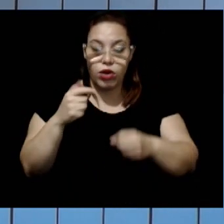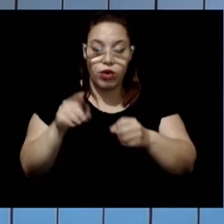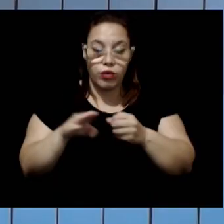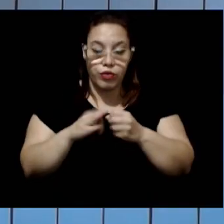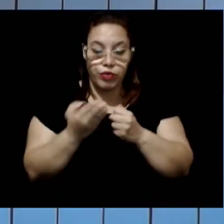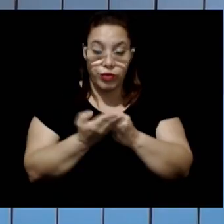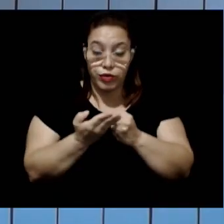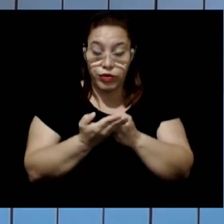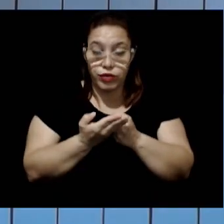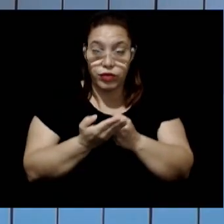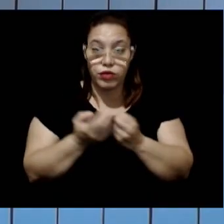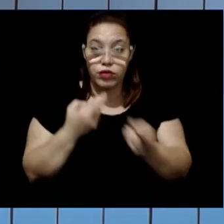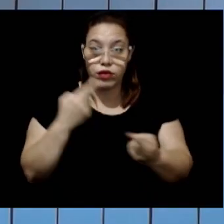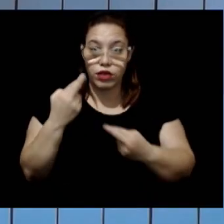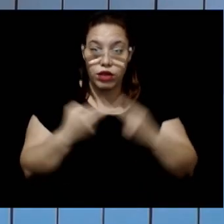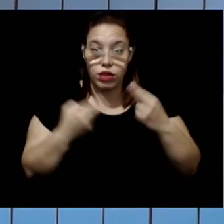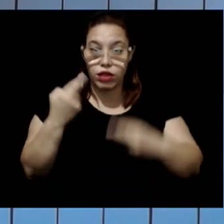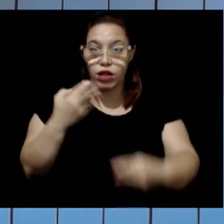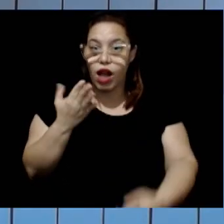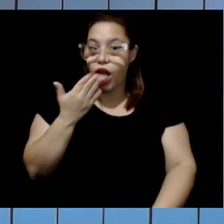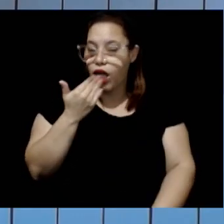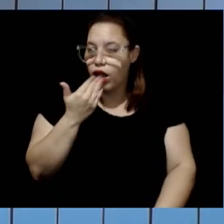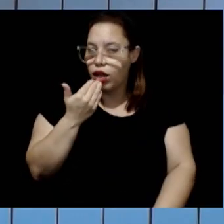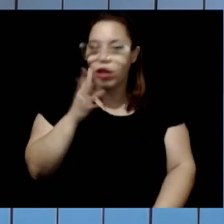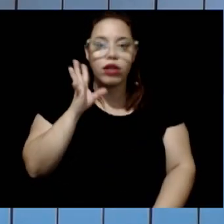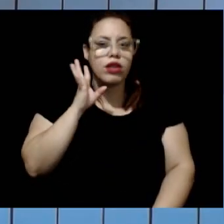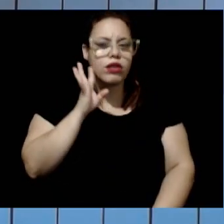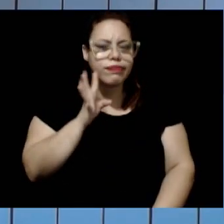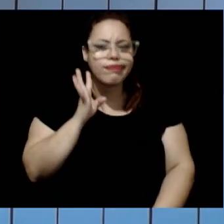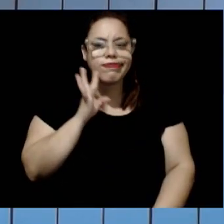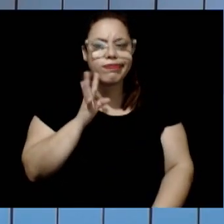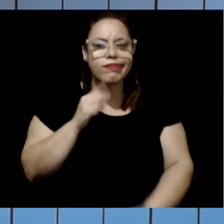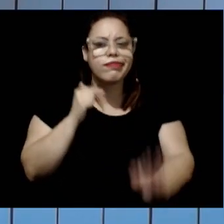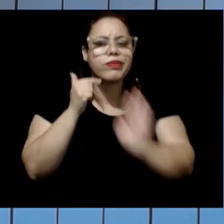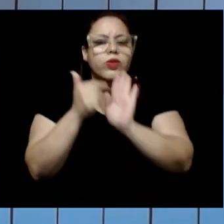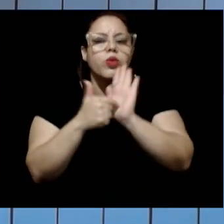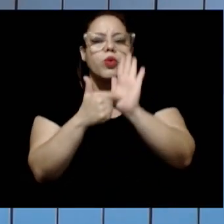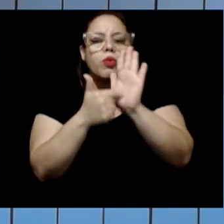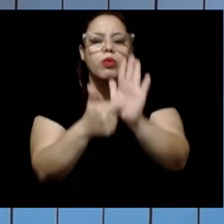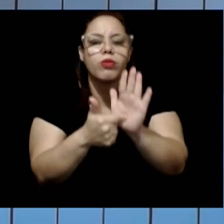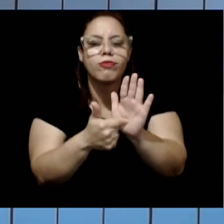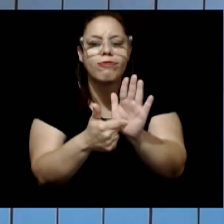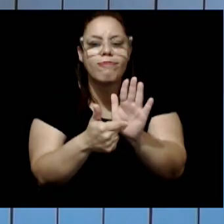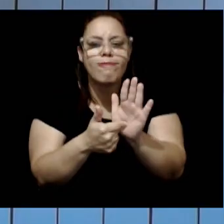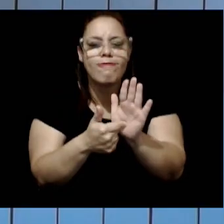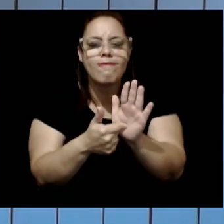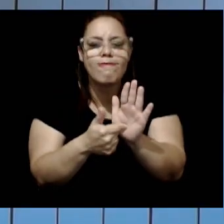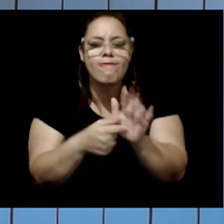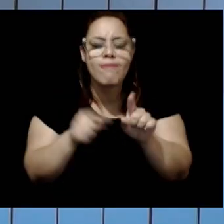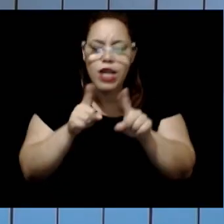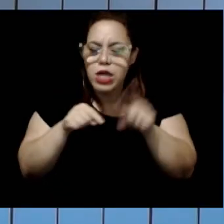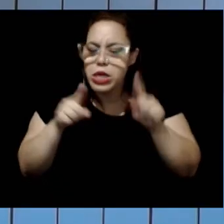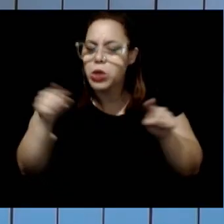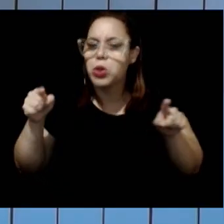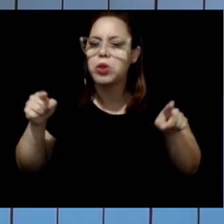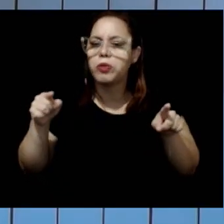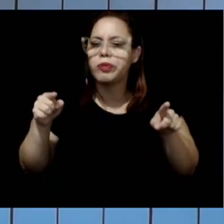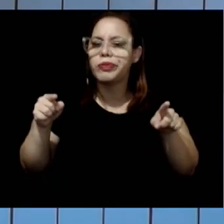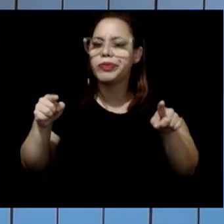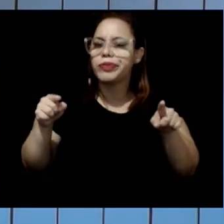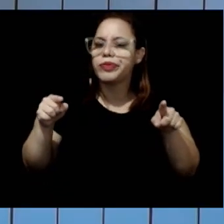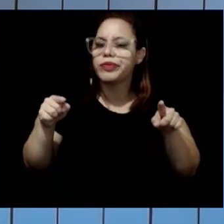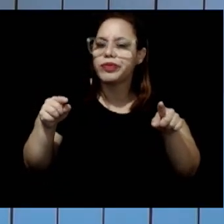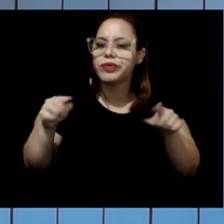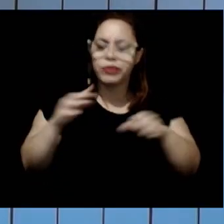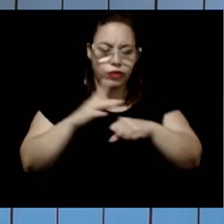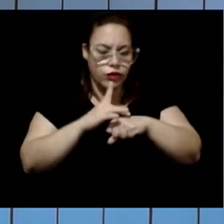à alimentação. Então, acho legal a gente mostrar como que é diversificado, né, essa questão das doenças